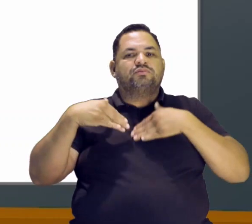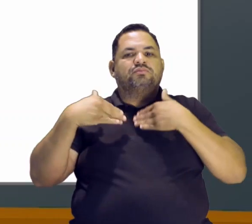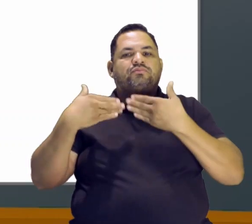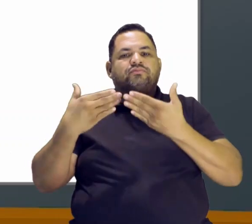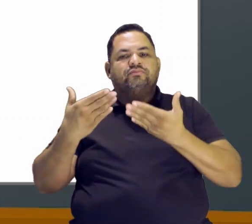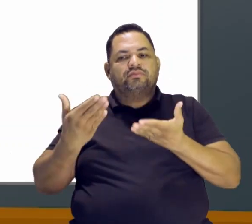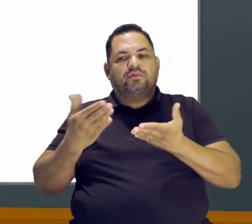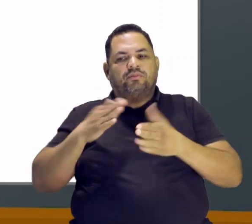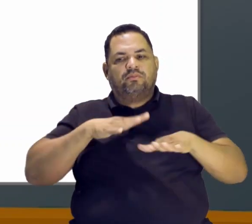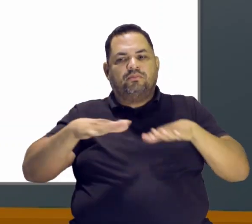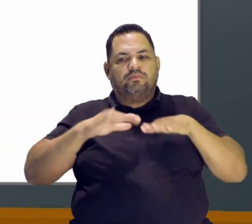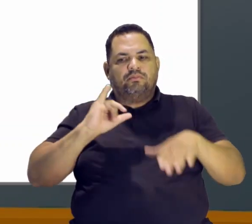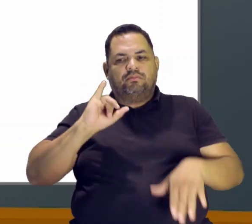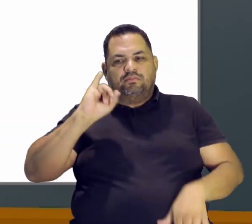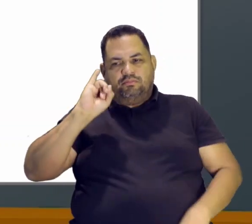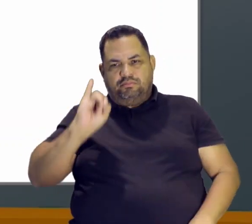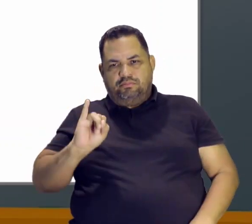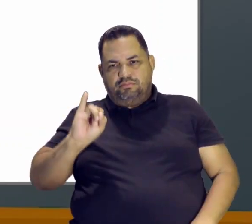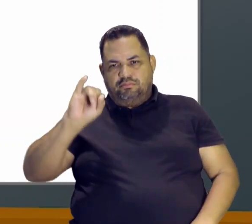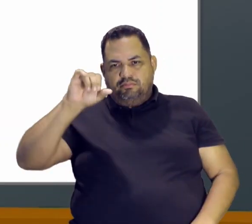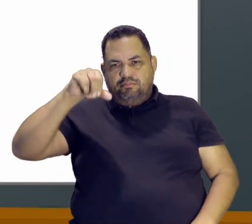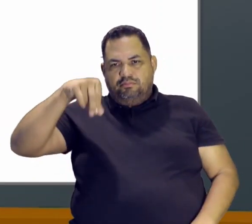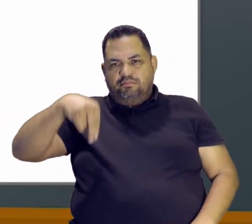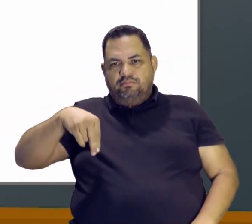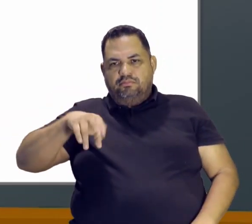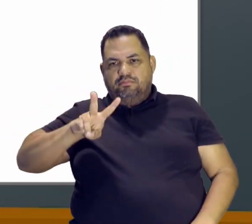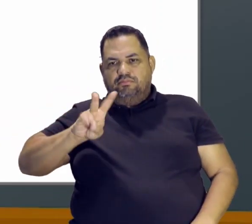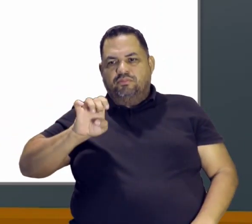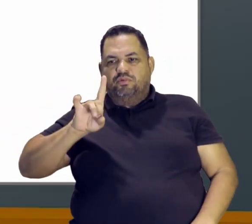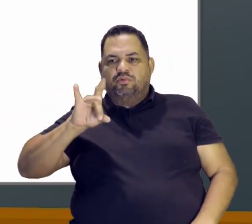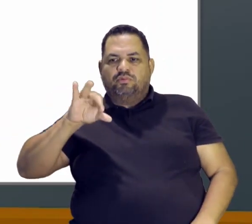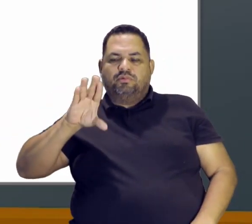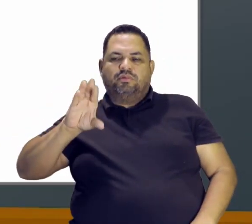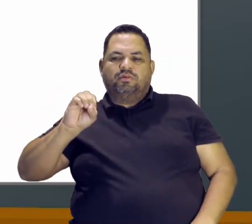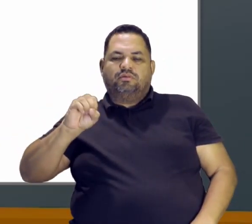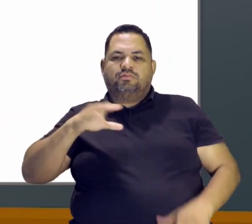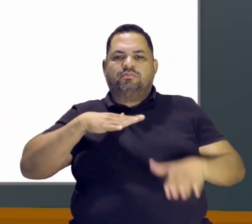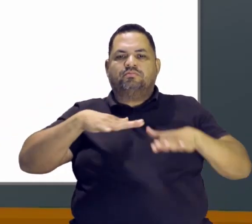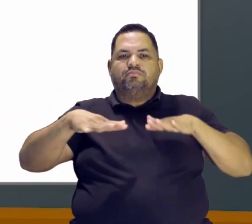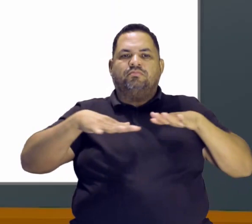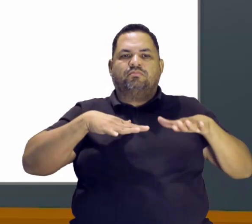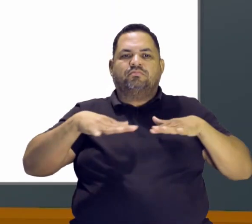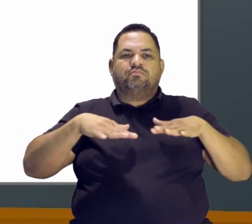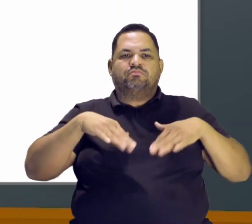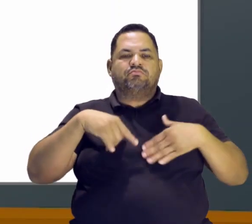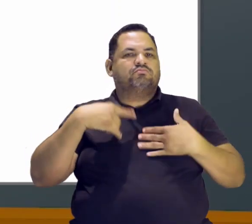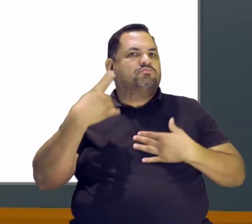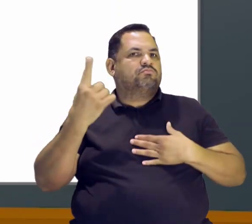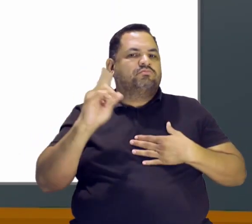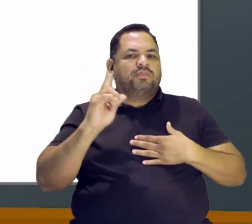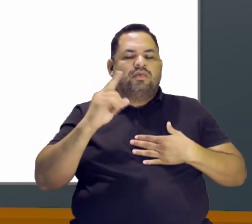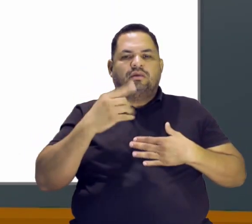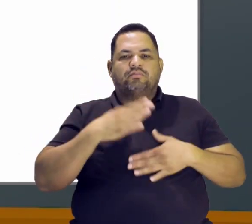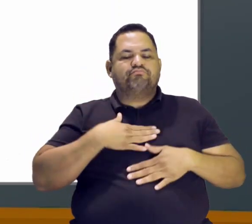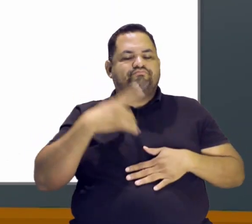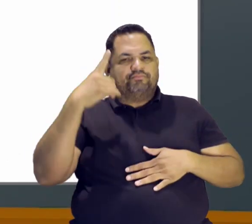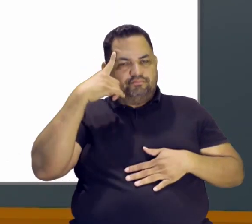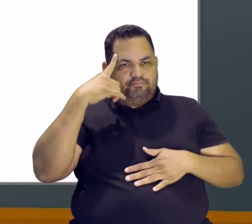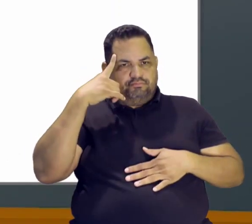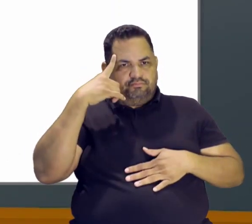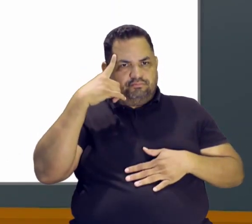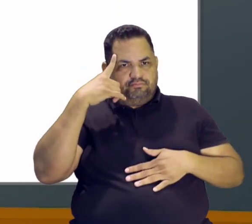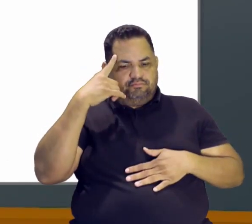falo do movimento involuntário, o que significa? Que é aquele movimento o qual eu não penso. Simplesmente eu